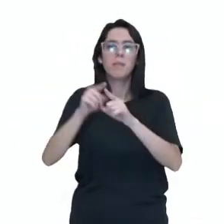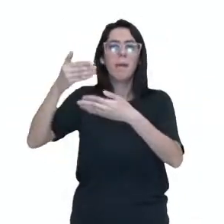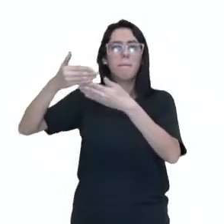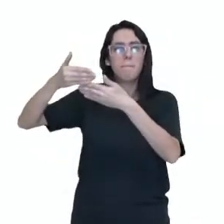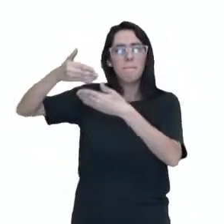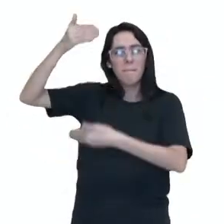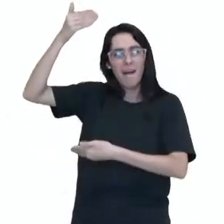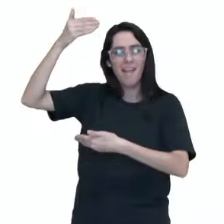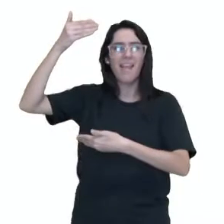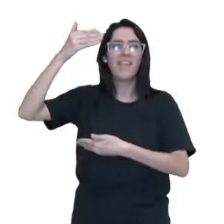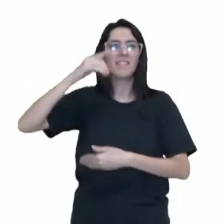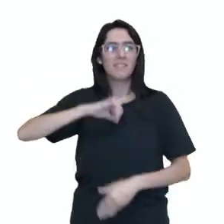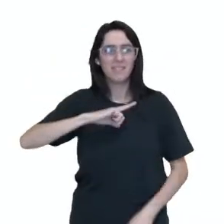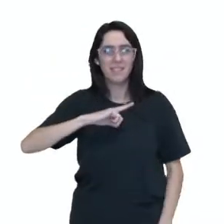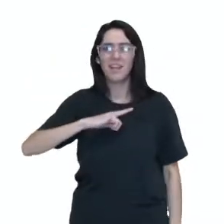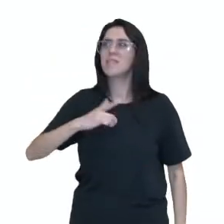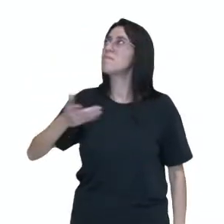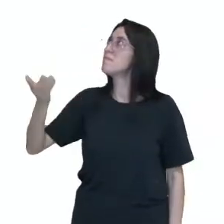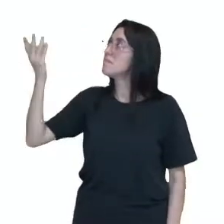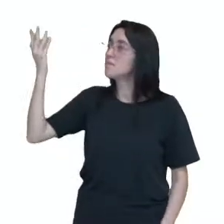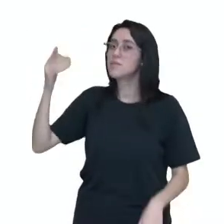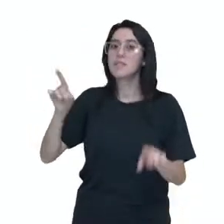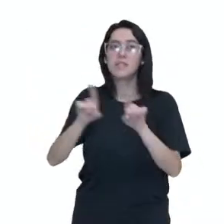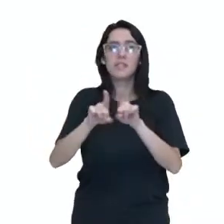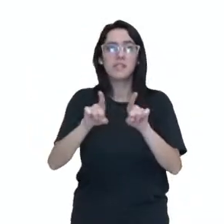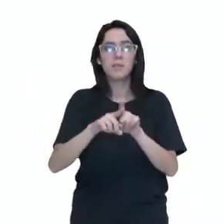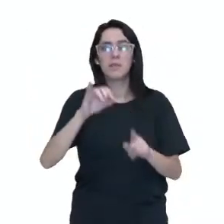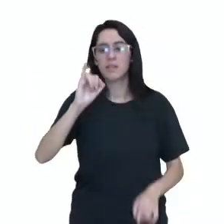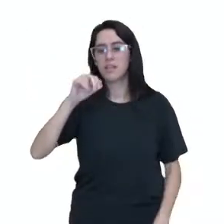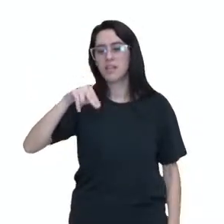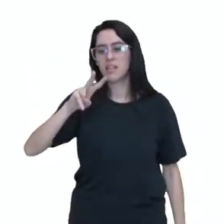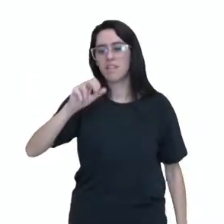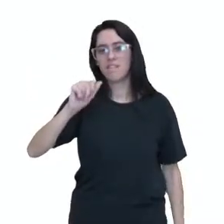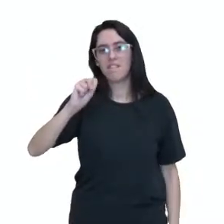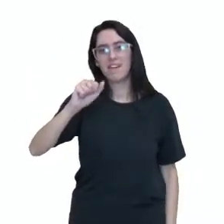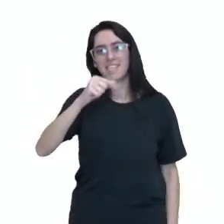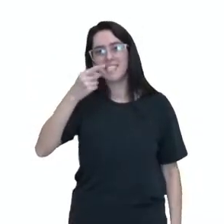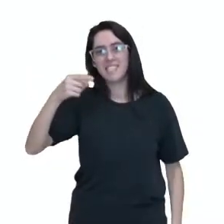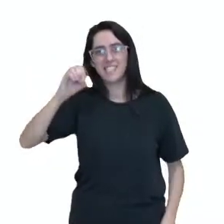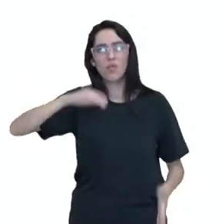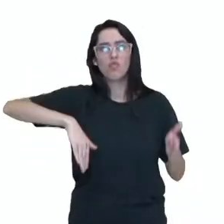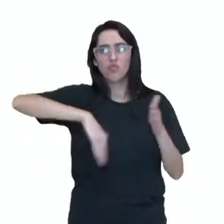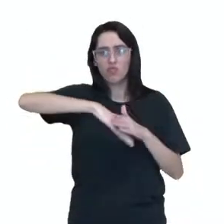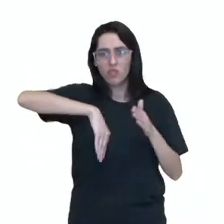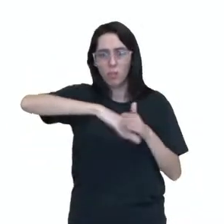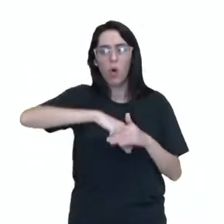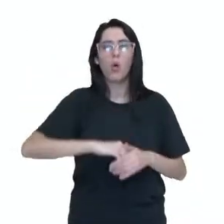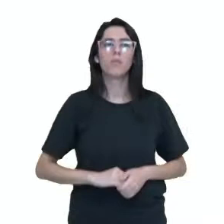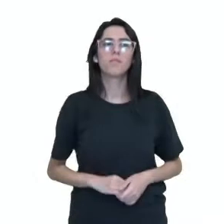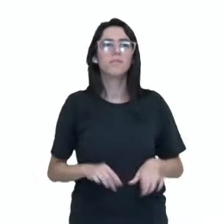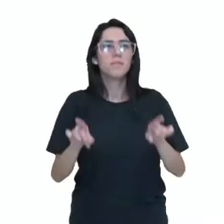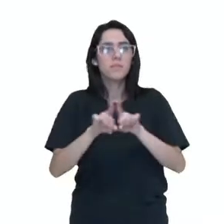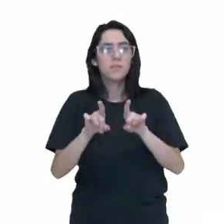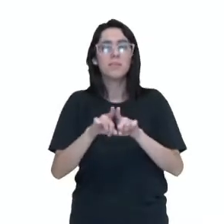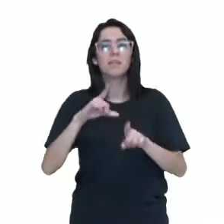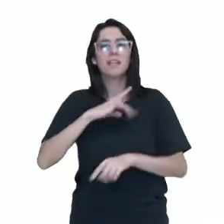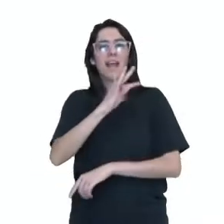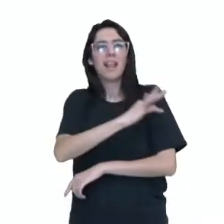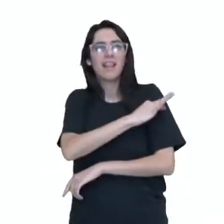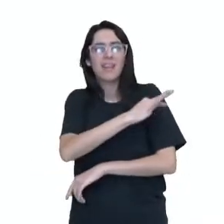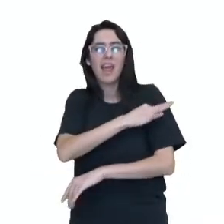como o squash, os esportes de invasão, como o futebol, os esportes técnico-combinatórios, como